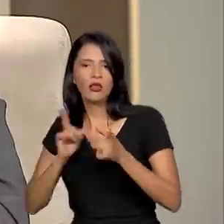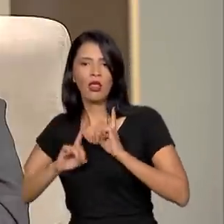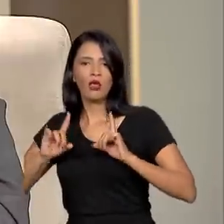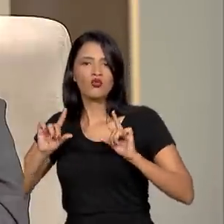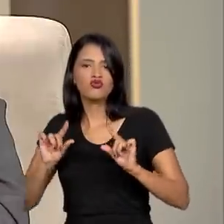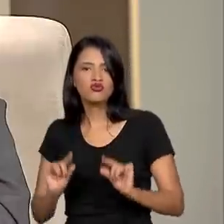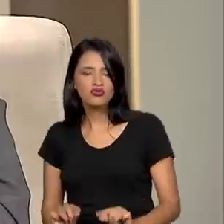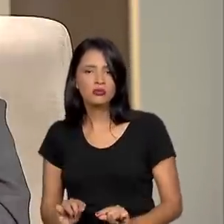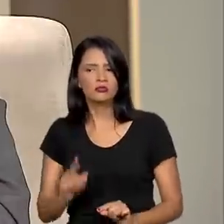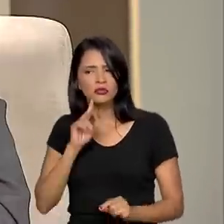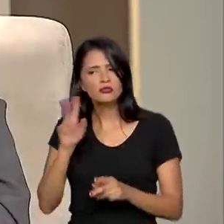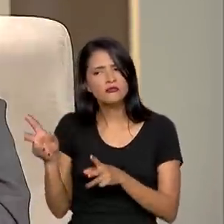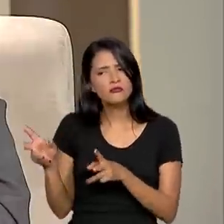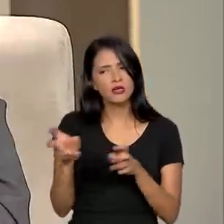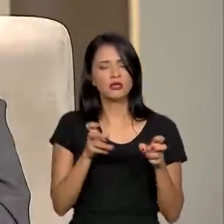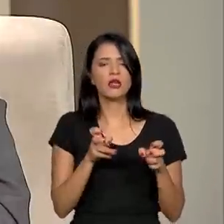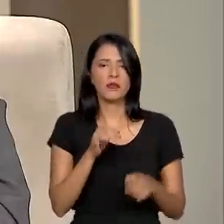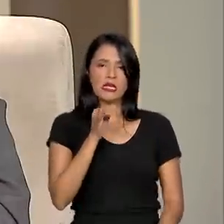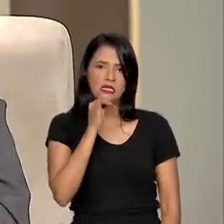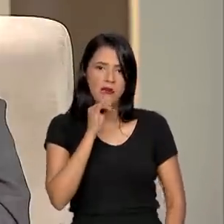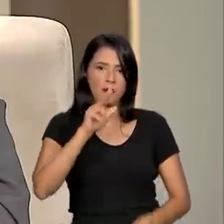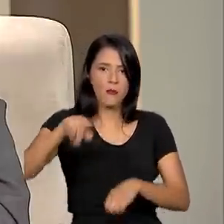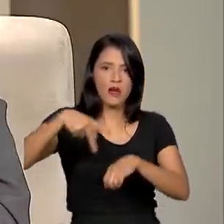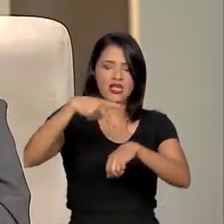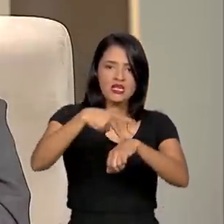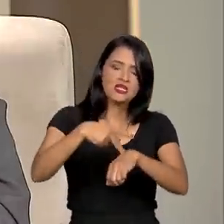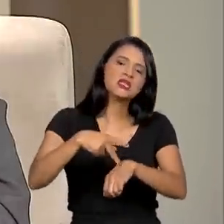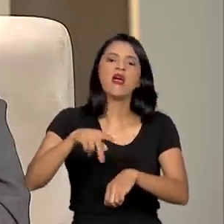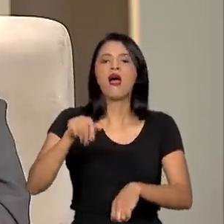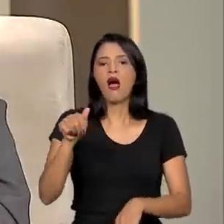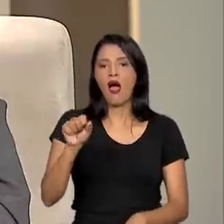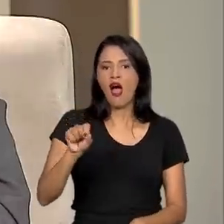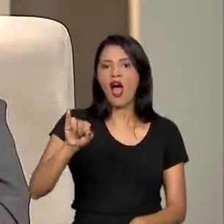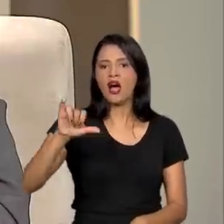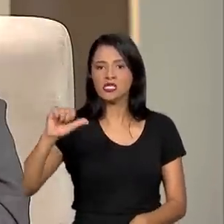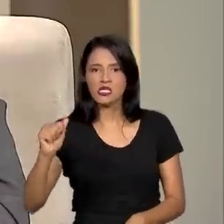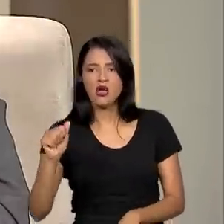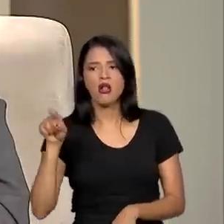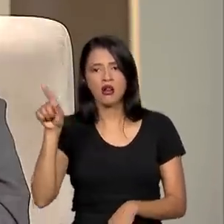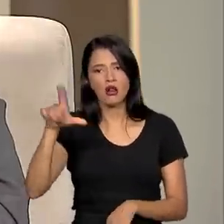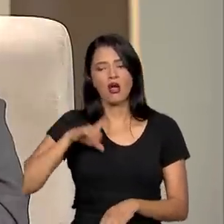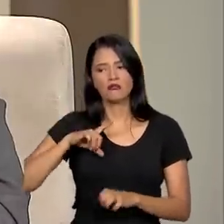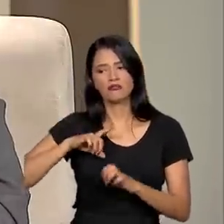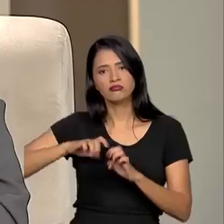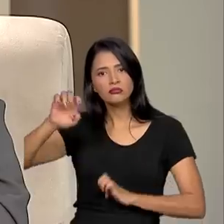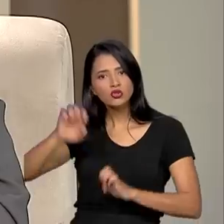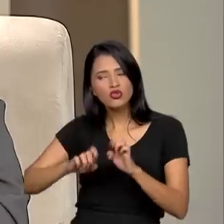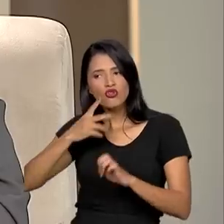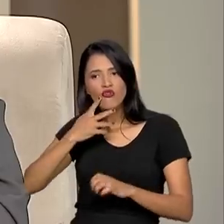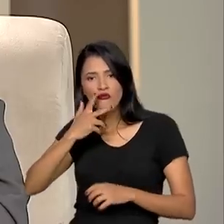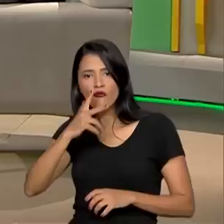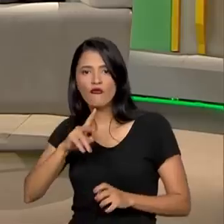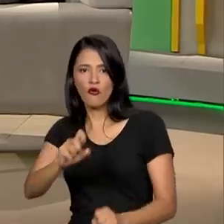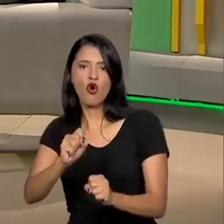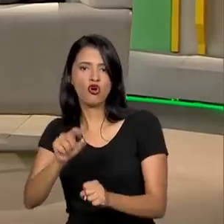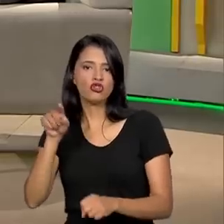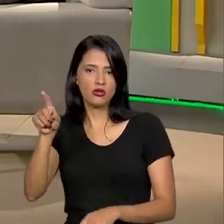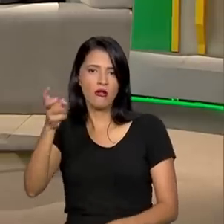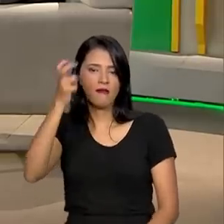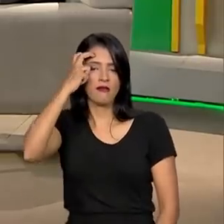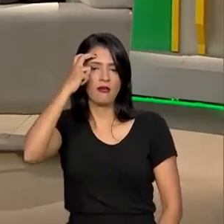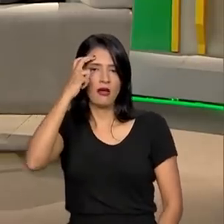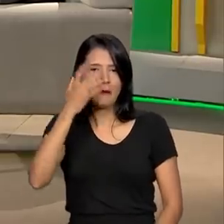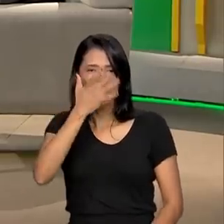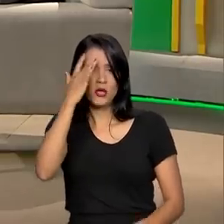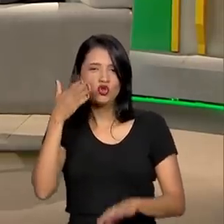exemplo, os países asiáticos hoje têm uma indústria muito forte, Quem costuma frequentar as plataformas